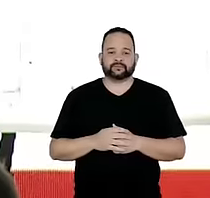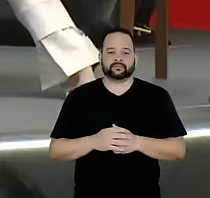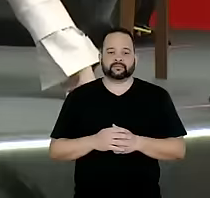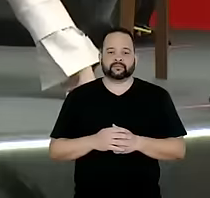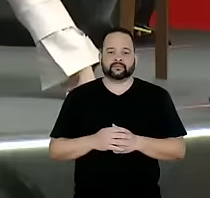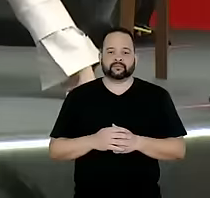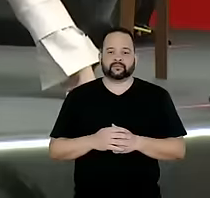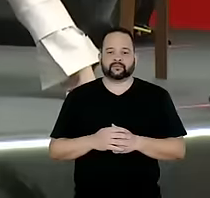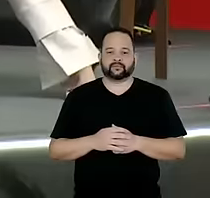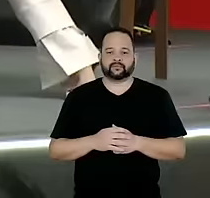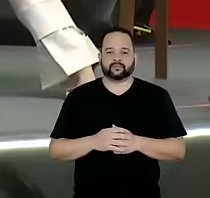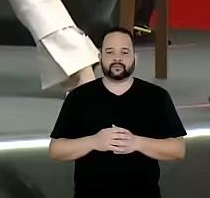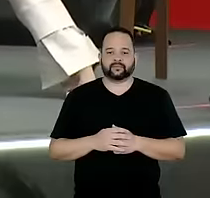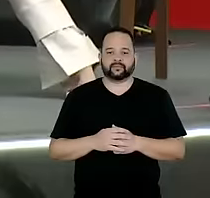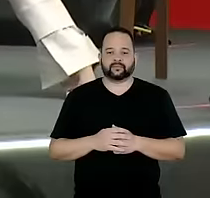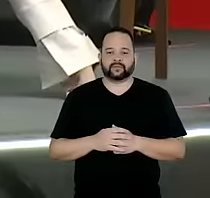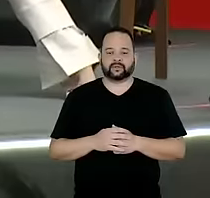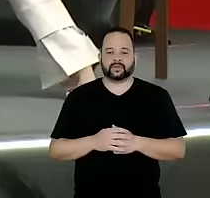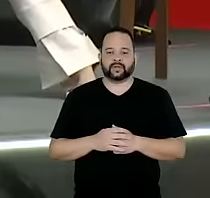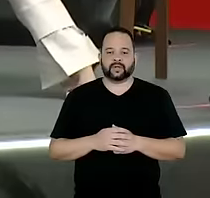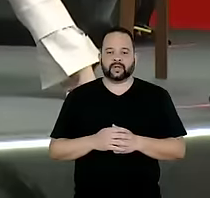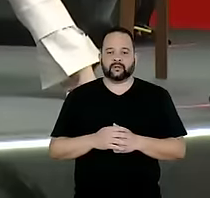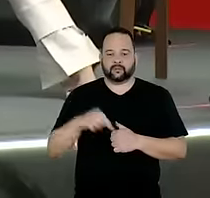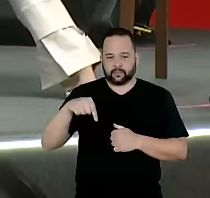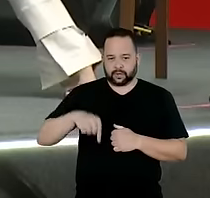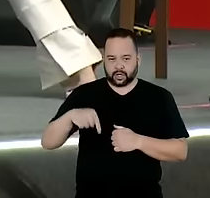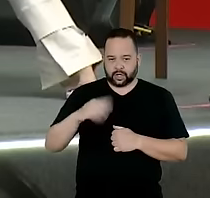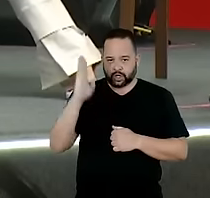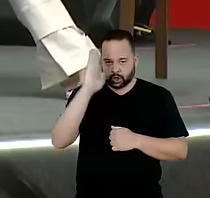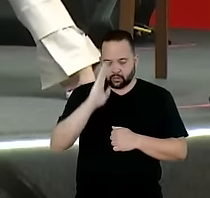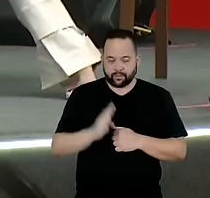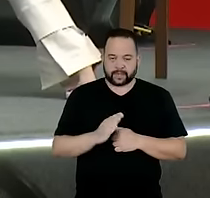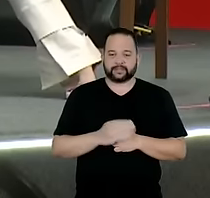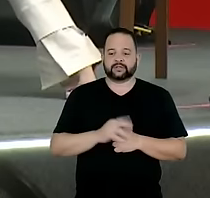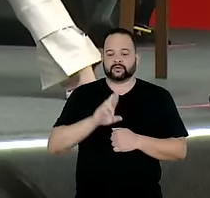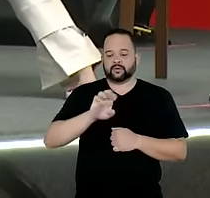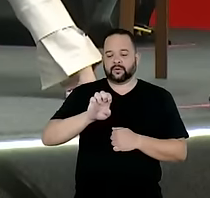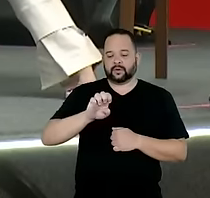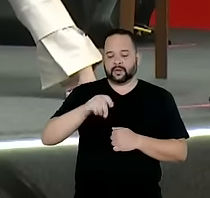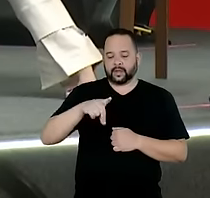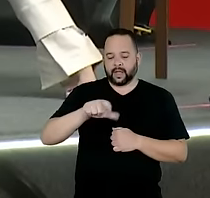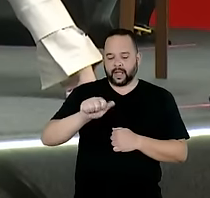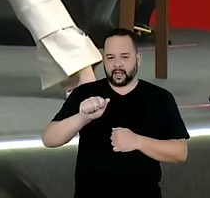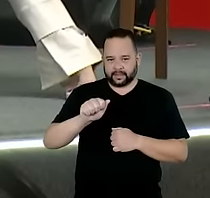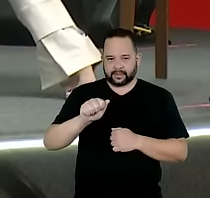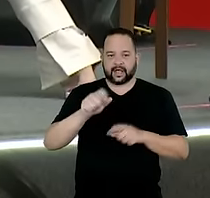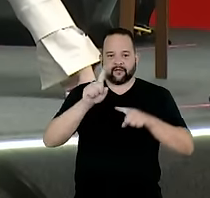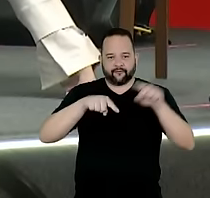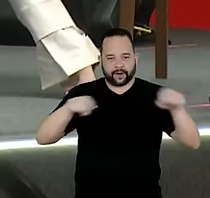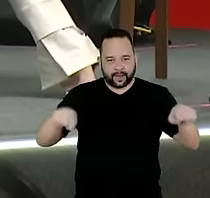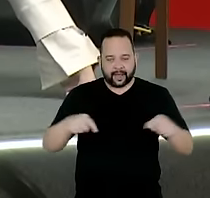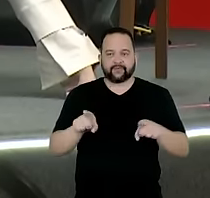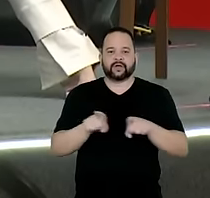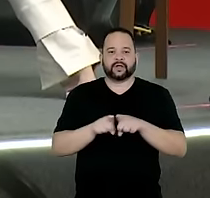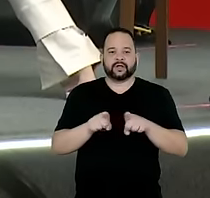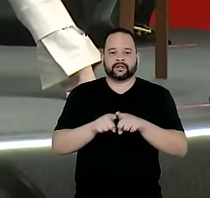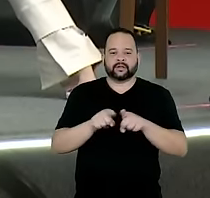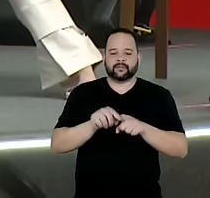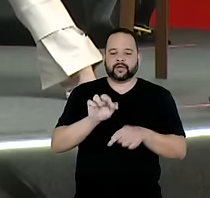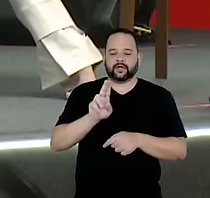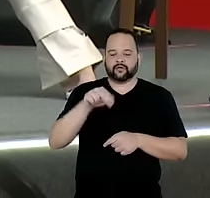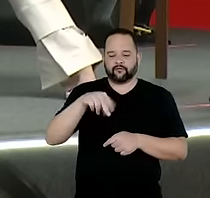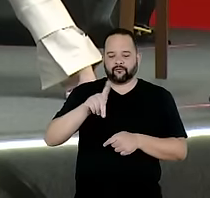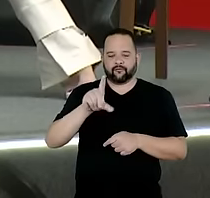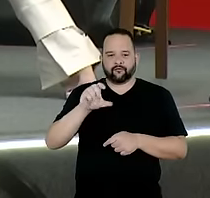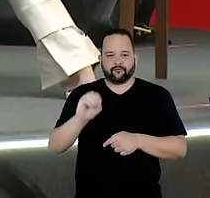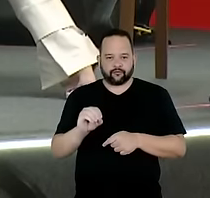interromper mas puxando um pouco para cá né Falando de renda variável local fundos imobiliários a gente tem algumas dúvidas aqui quais são os setores que